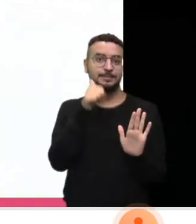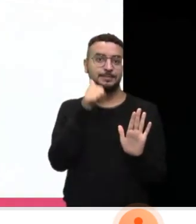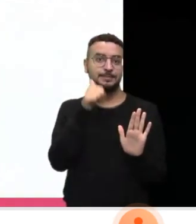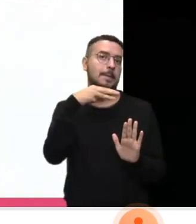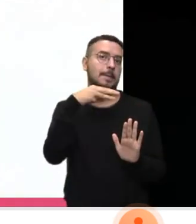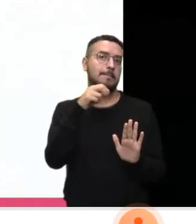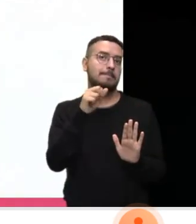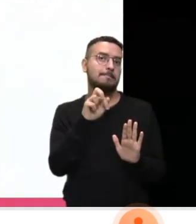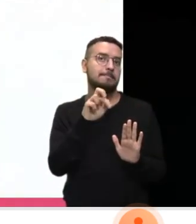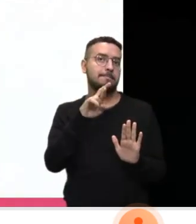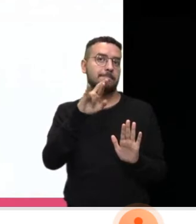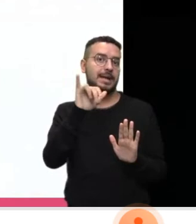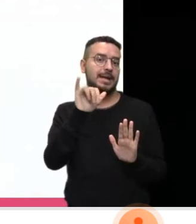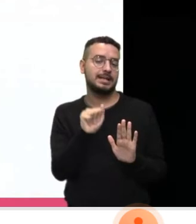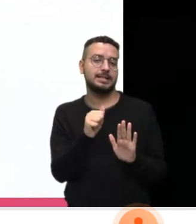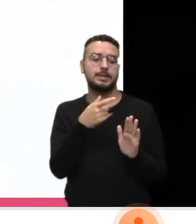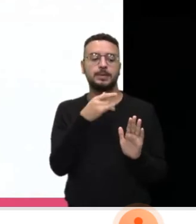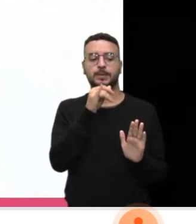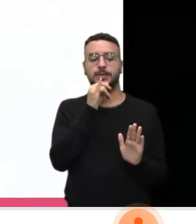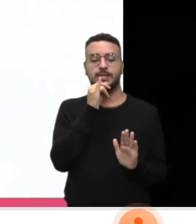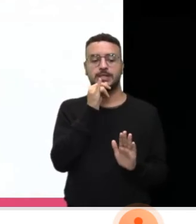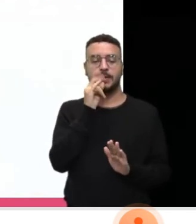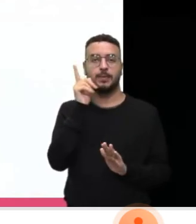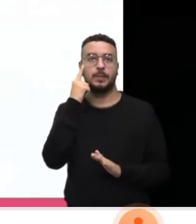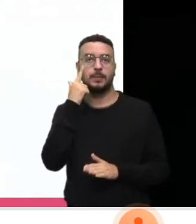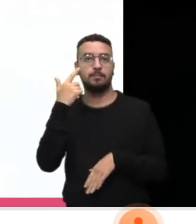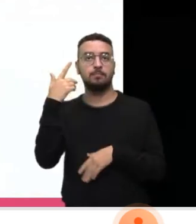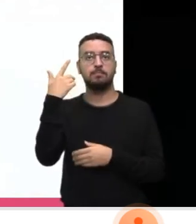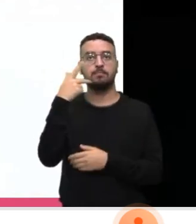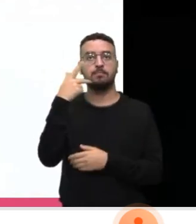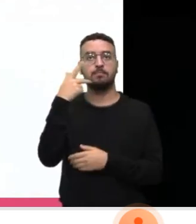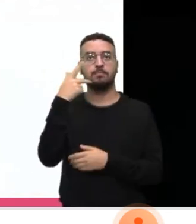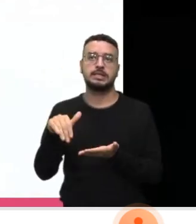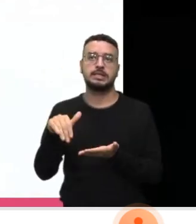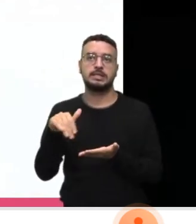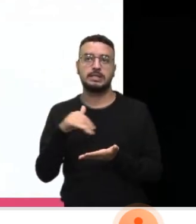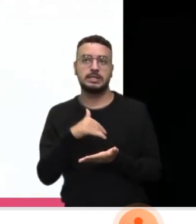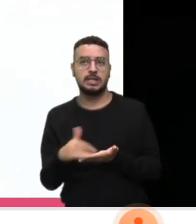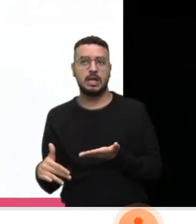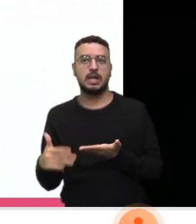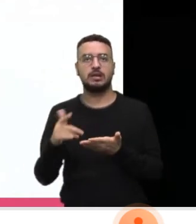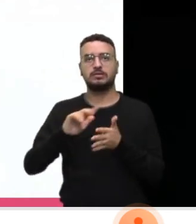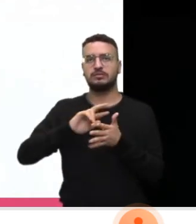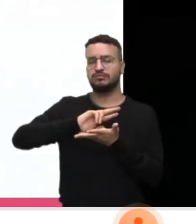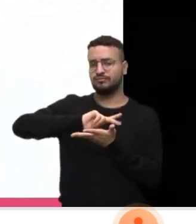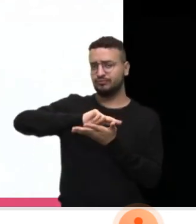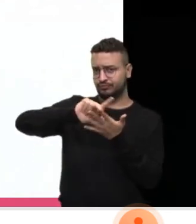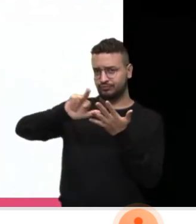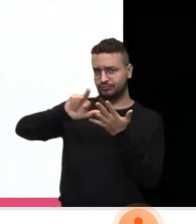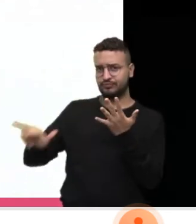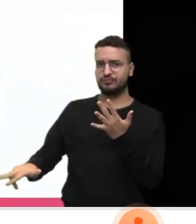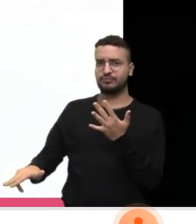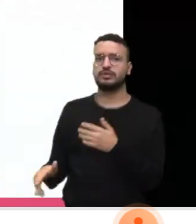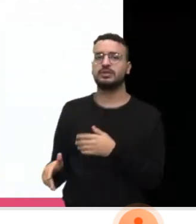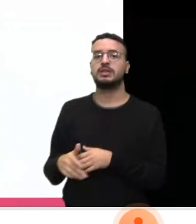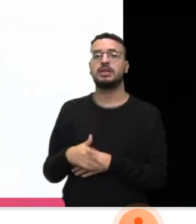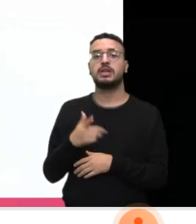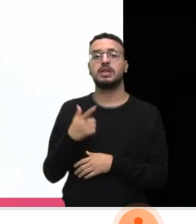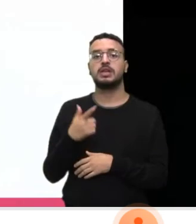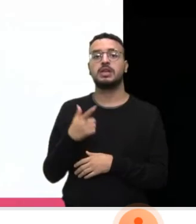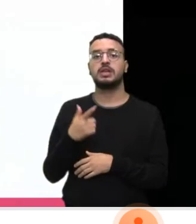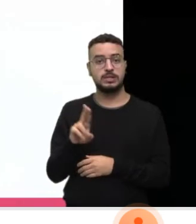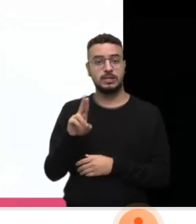escolar. Então, professor, secretário, porteiro e os demais ali nós vamos sinalizar e eu vou utilizar os